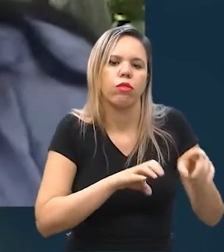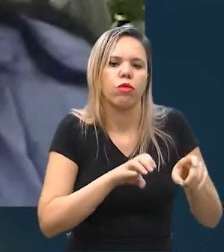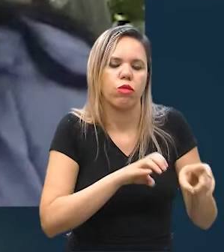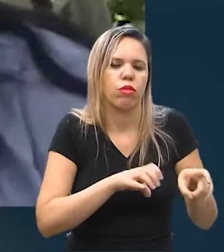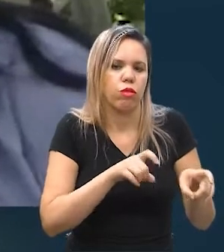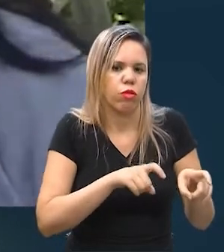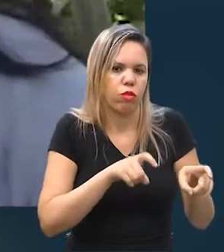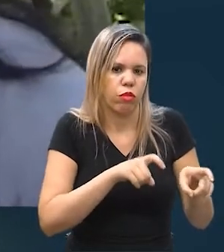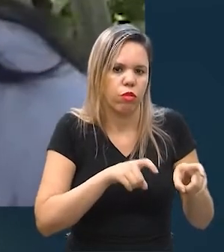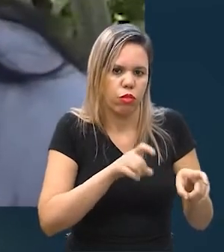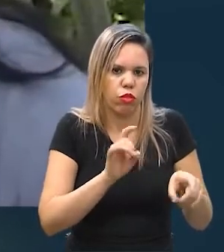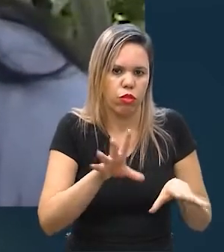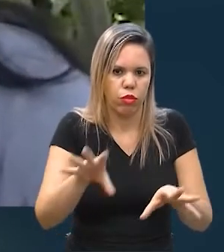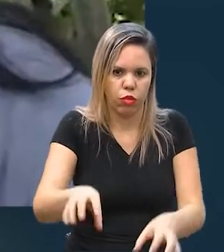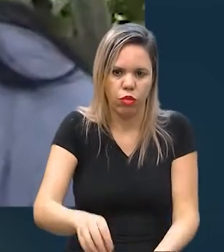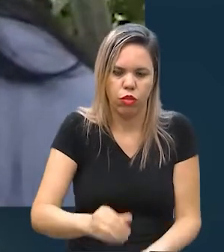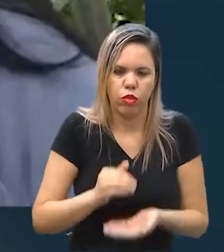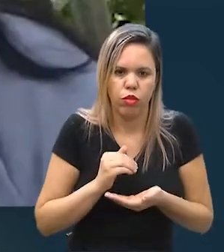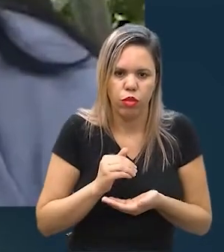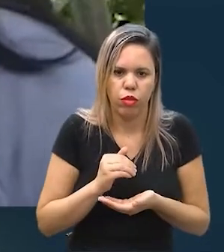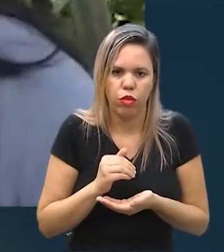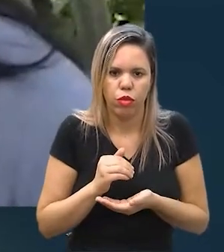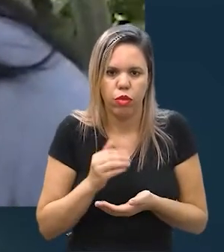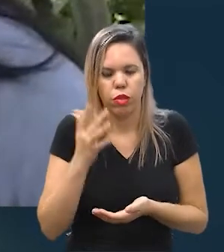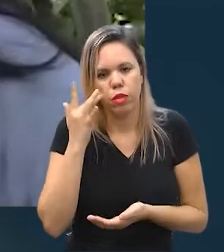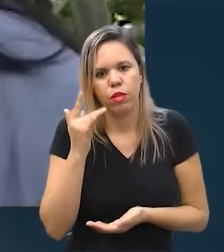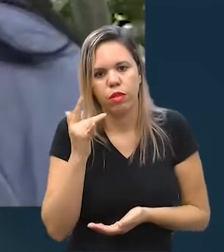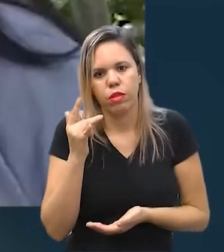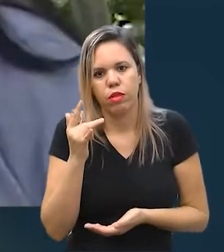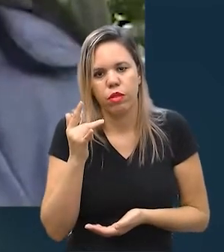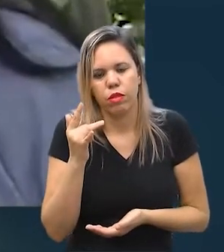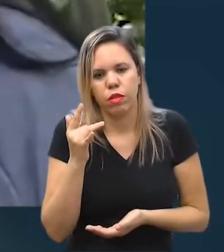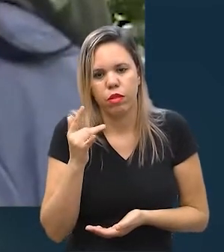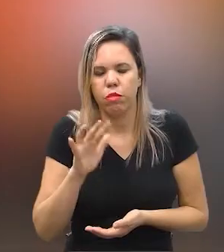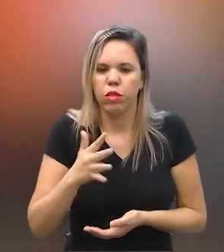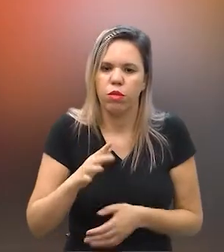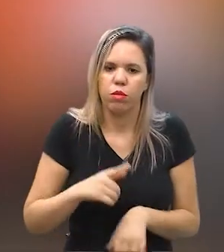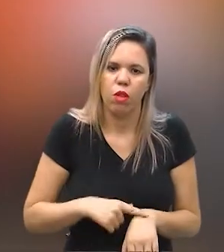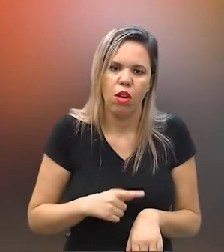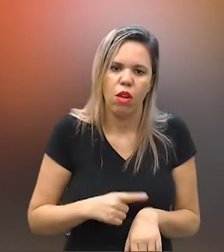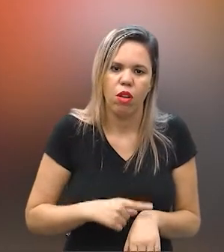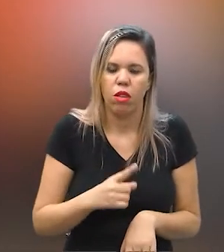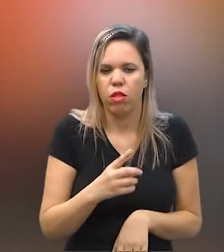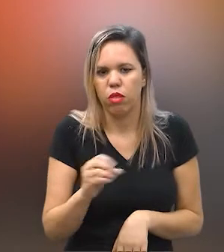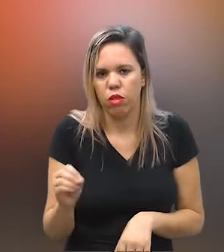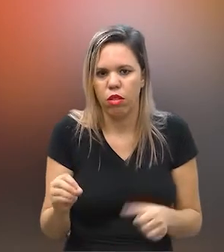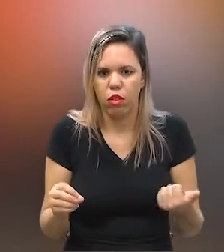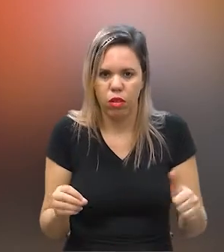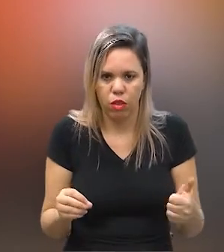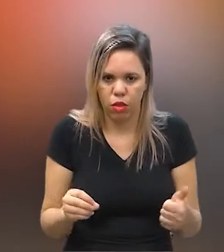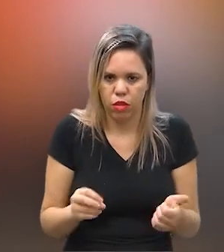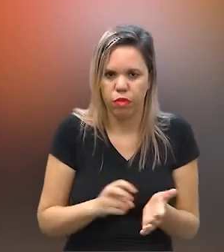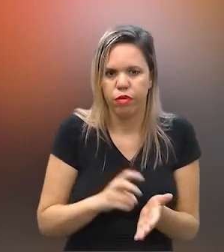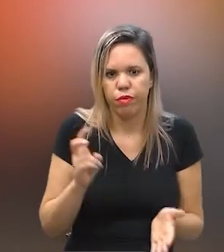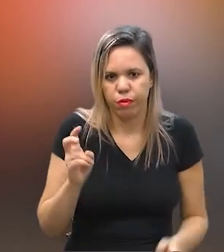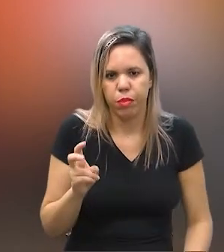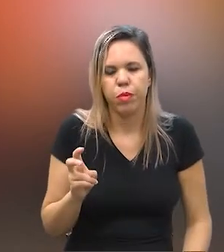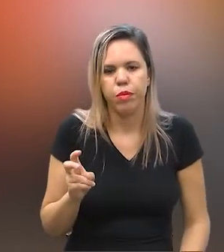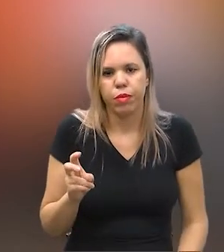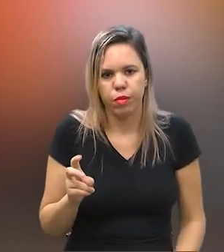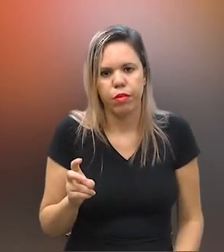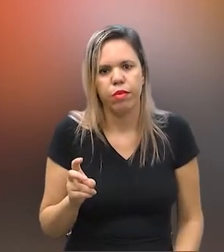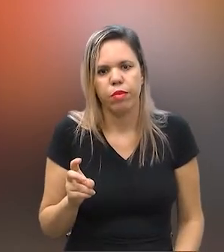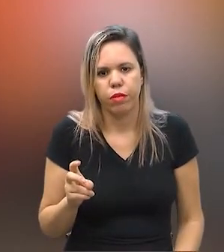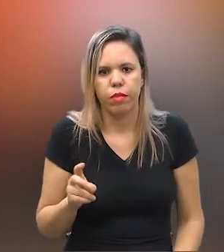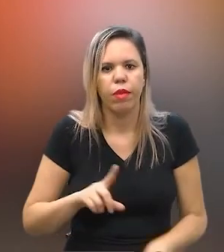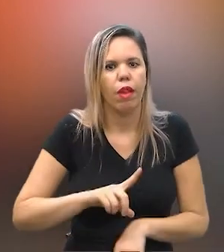e eles sabem que eles só podem colher isso amanhã por volta das 10, 11 horas da manhã, que é o